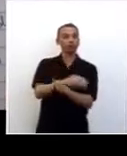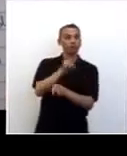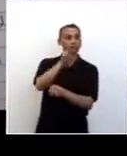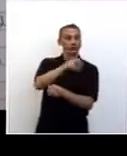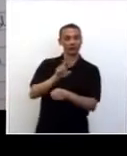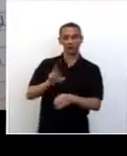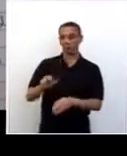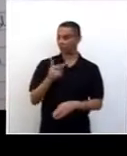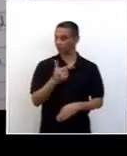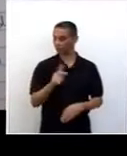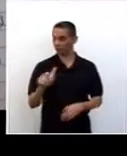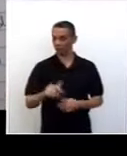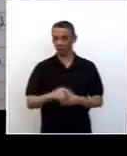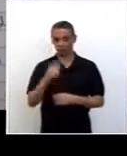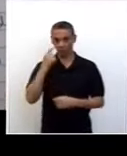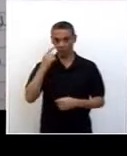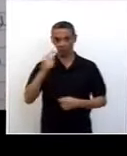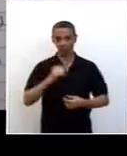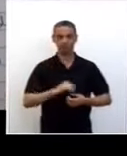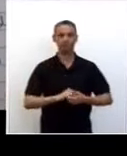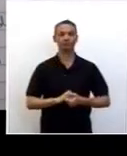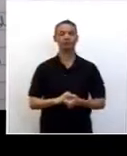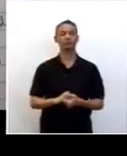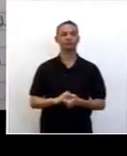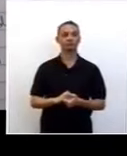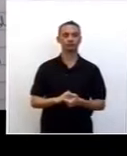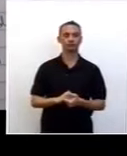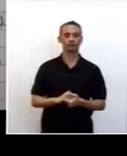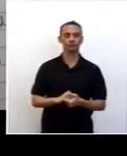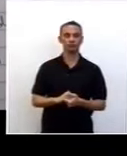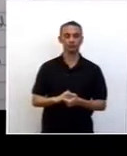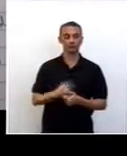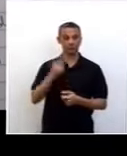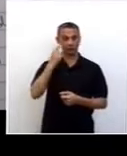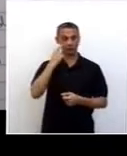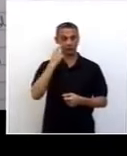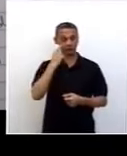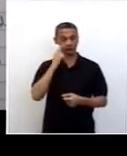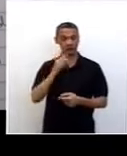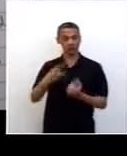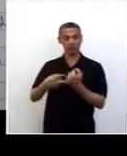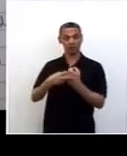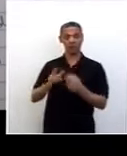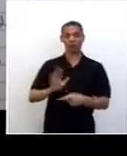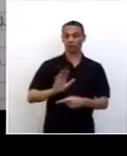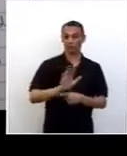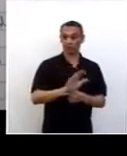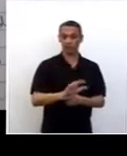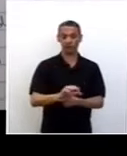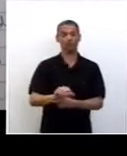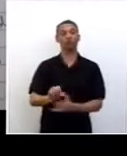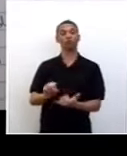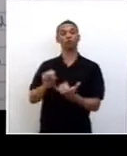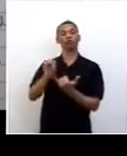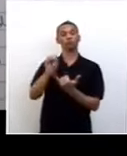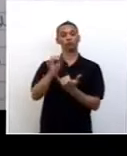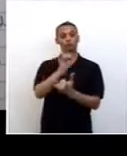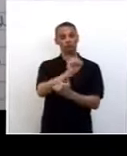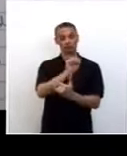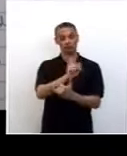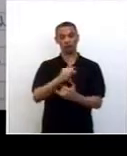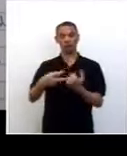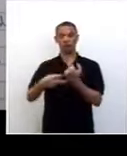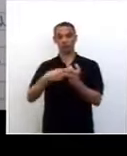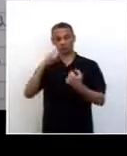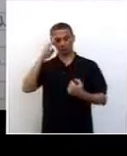não aparece na resposta então vem da boca e fecha o Didi que é o auxiliar ou surgiu o sujeito da oração e o